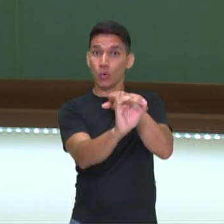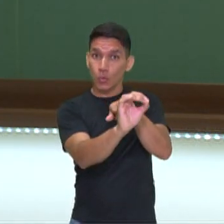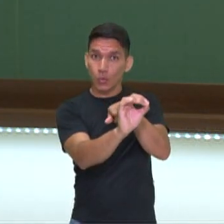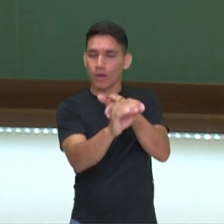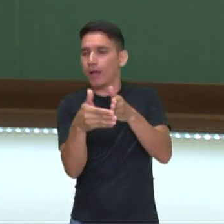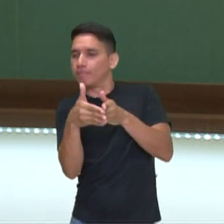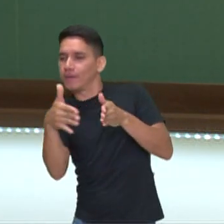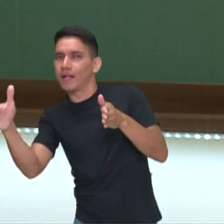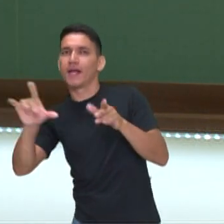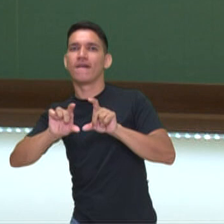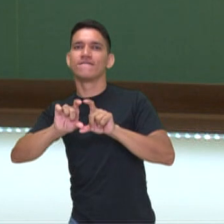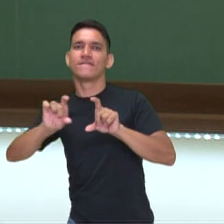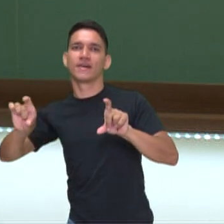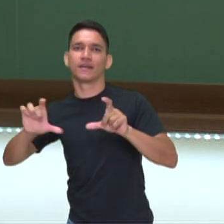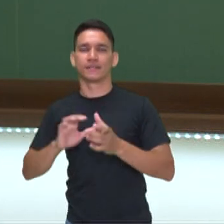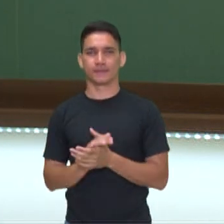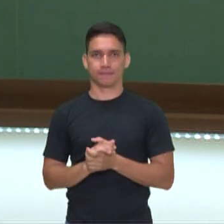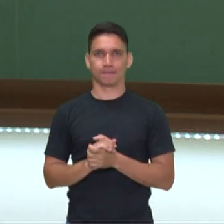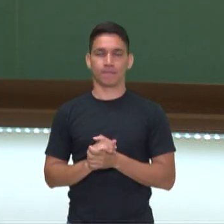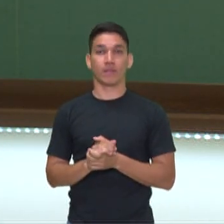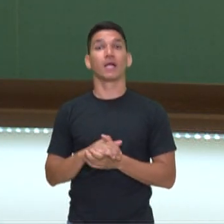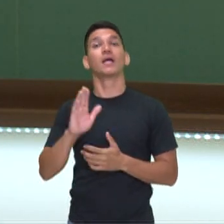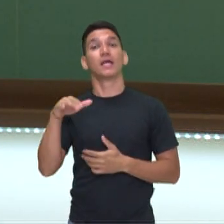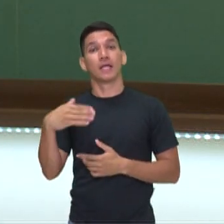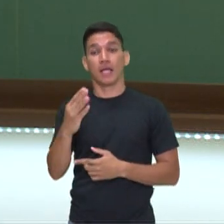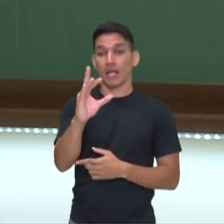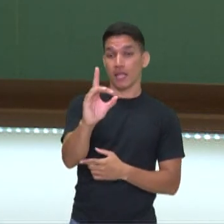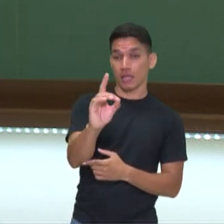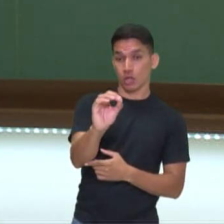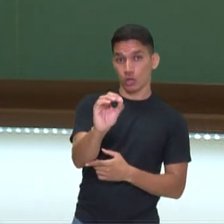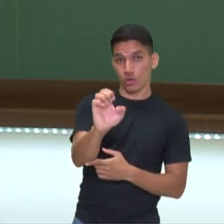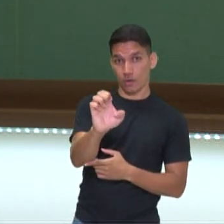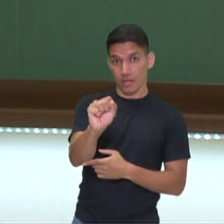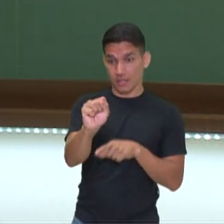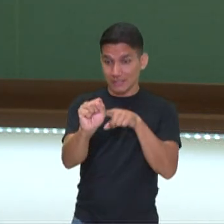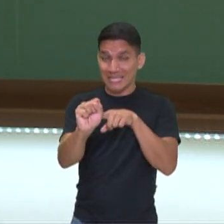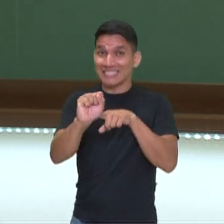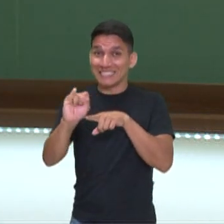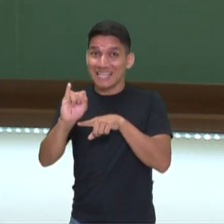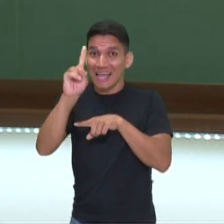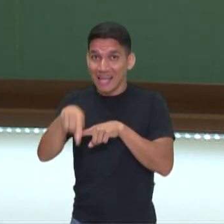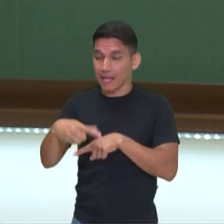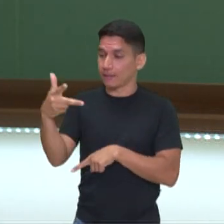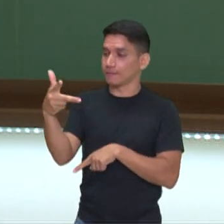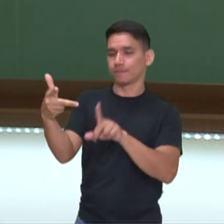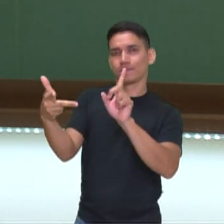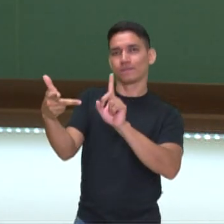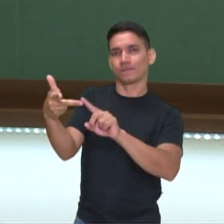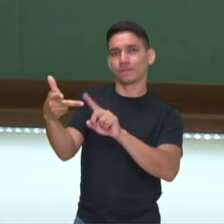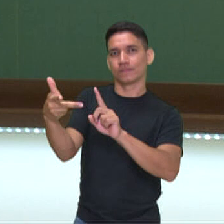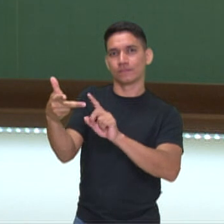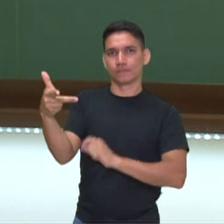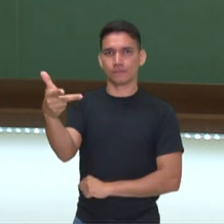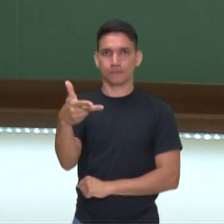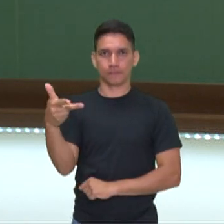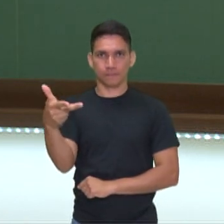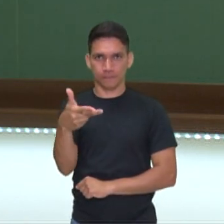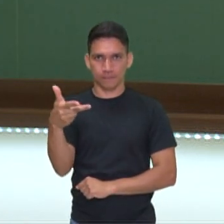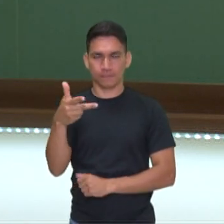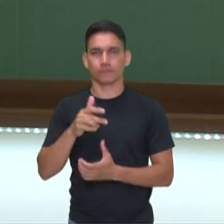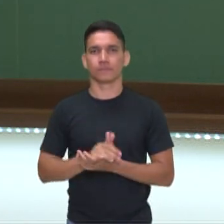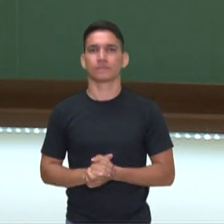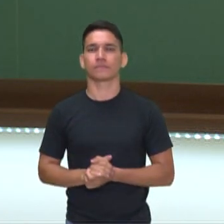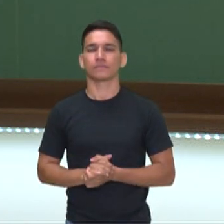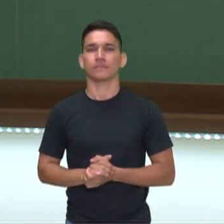e as do plural, e does se for para as pessoas do singular, as três pessoas do singular, he, she, it. E se eu